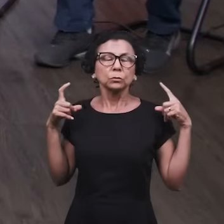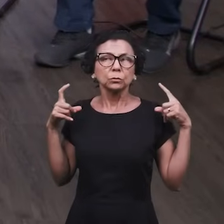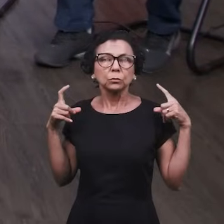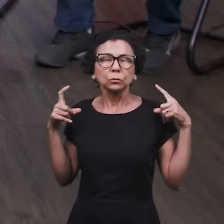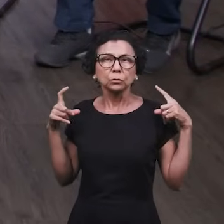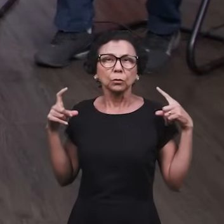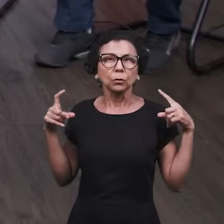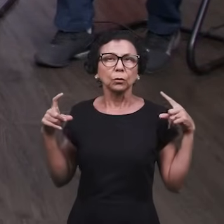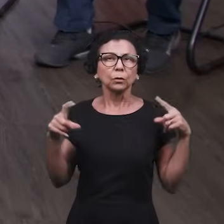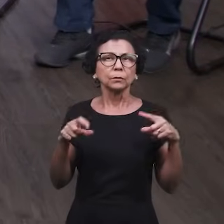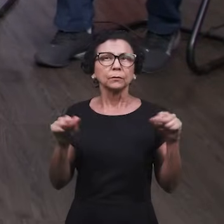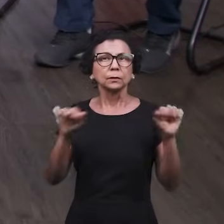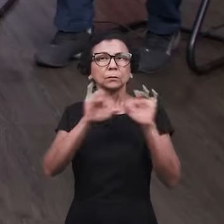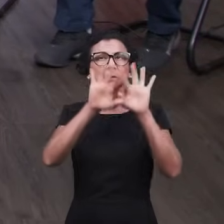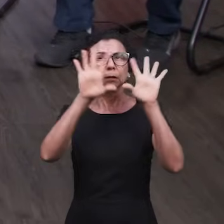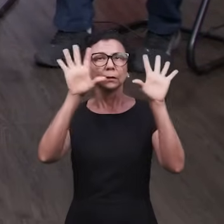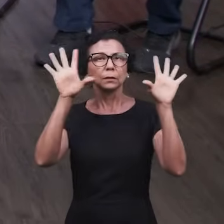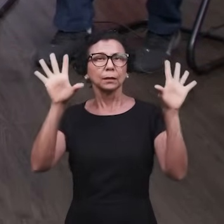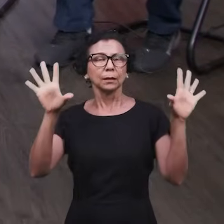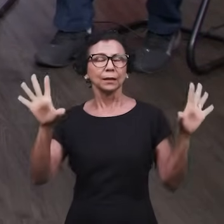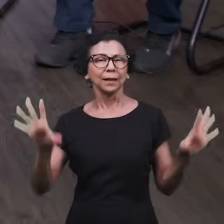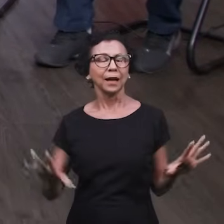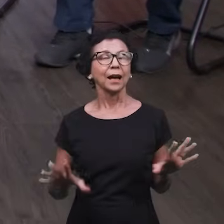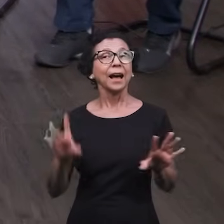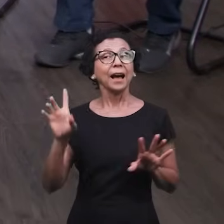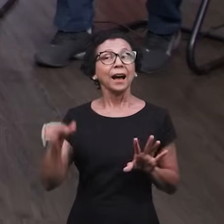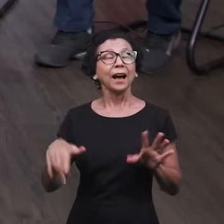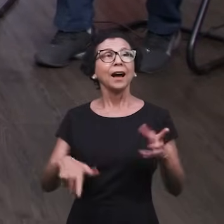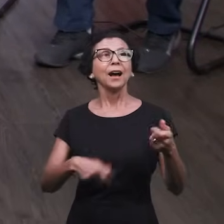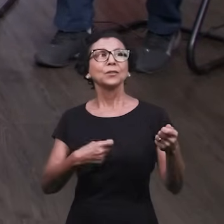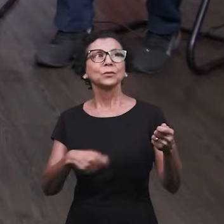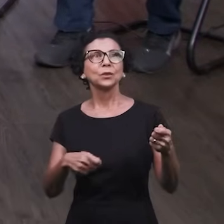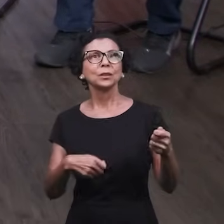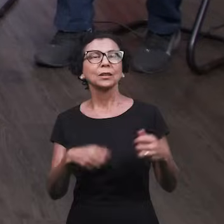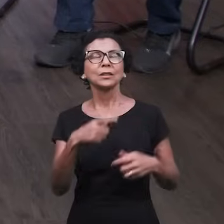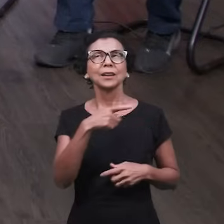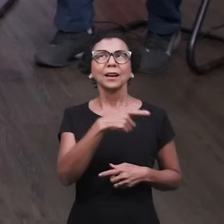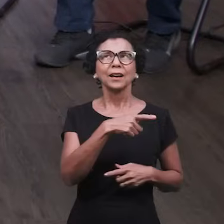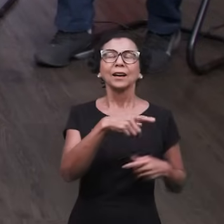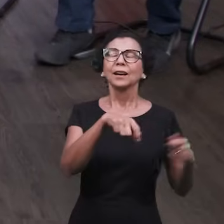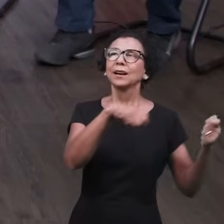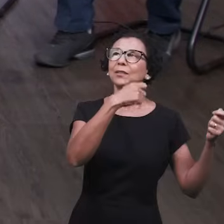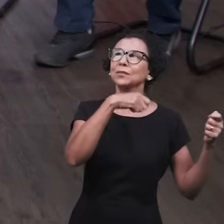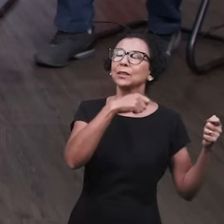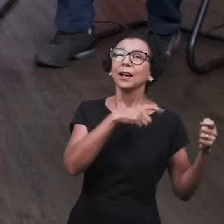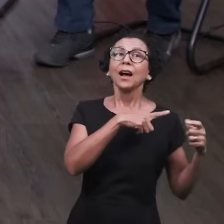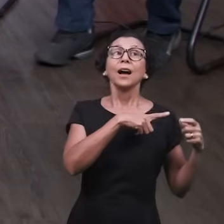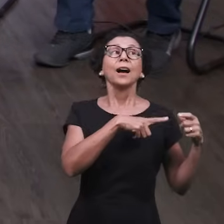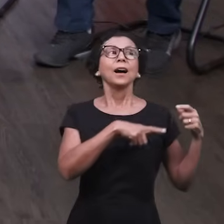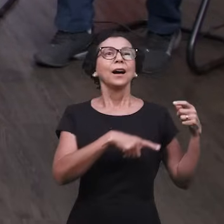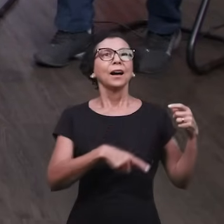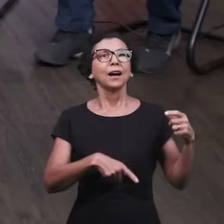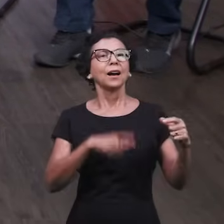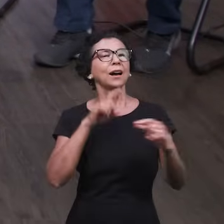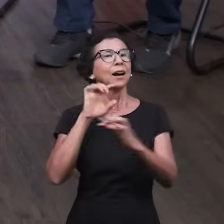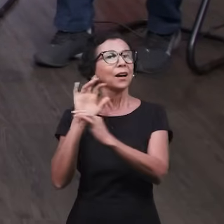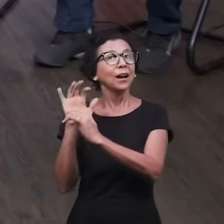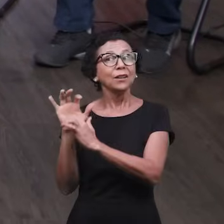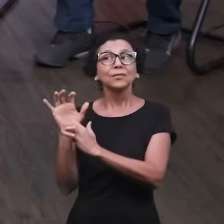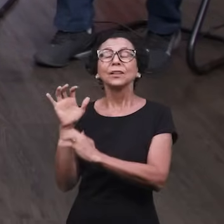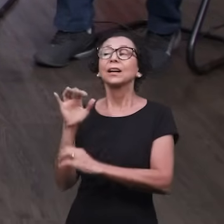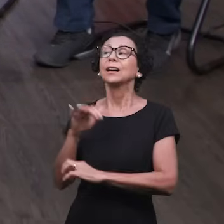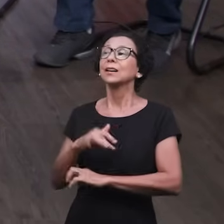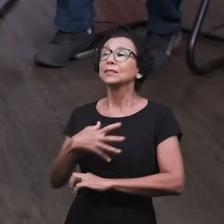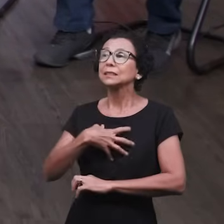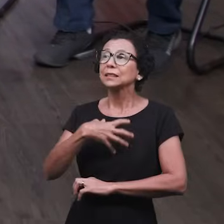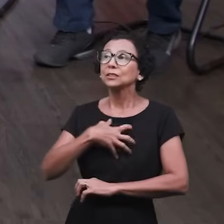ficar totalmente legível. Né? A pessoa vai conseguir ouvir o violão, vai conseguir ouvir o violino, e a mesma coisa com a flauta. A